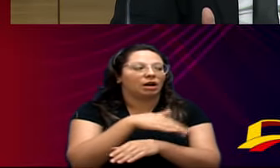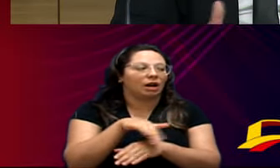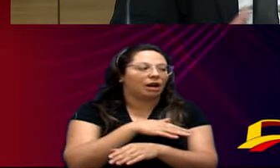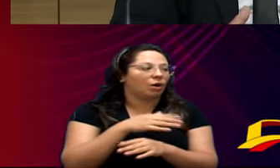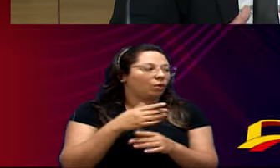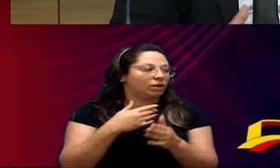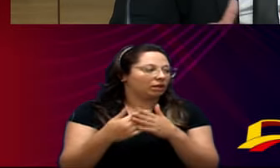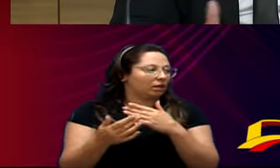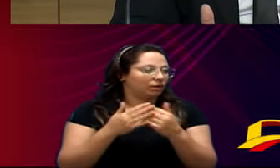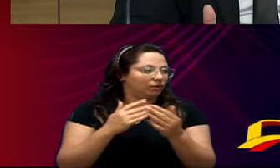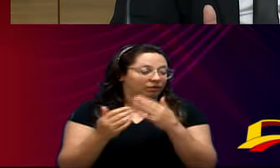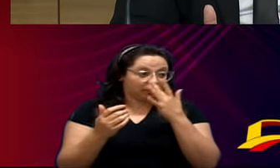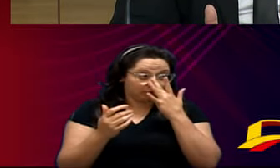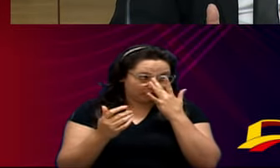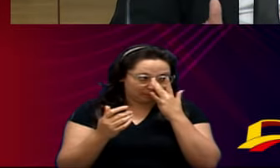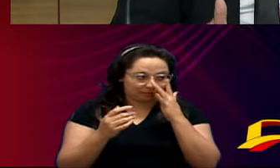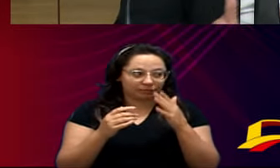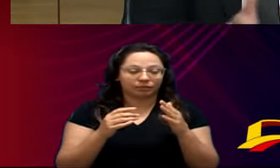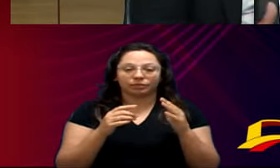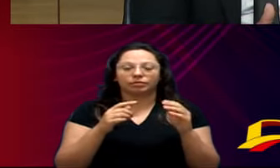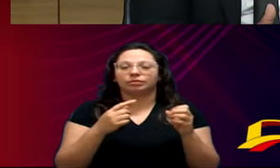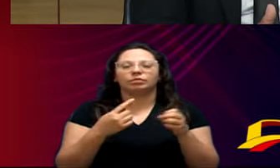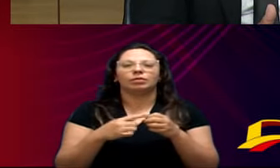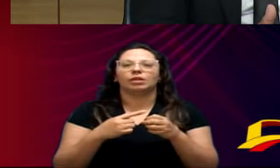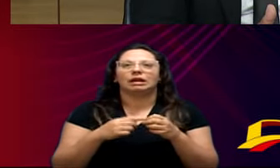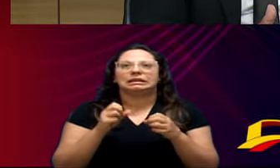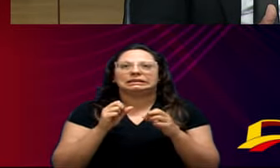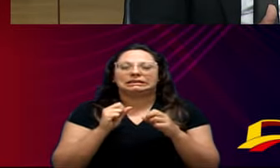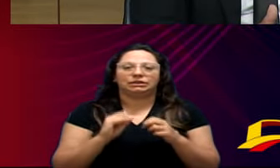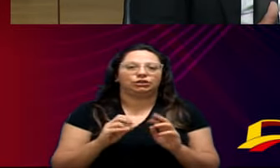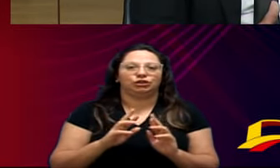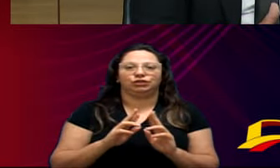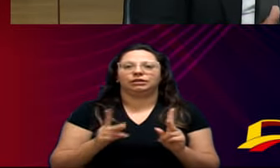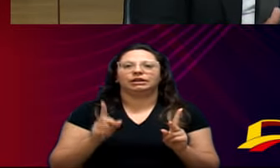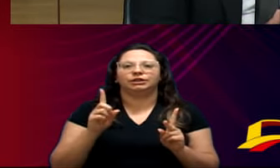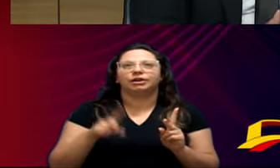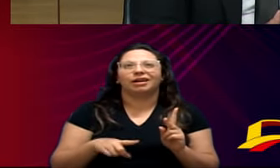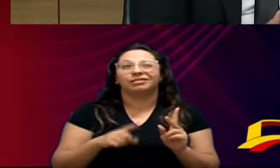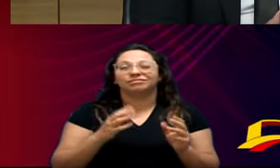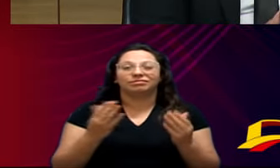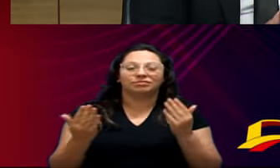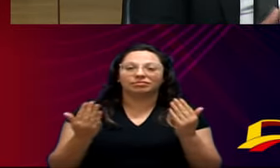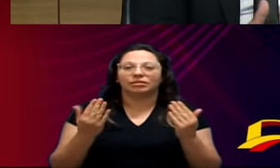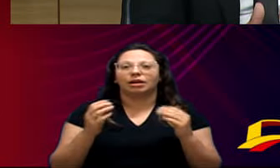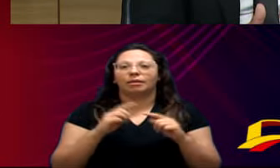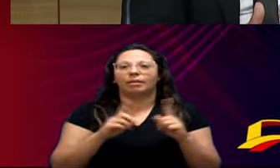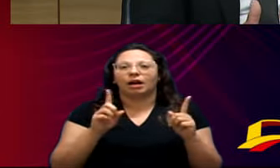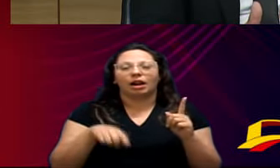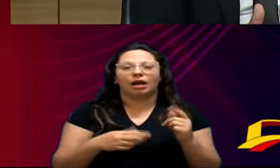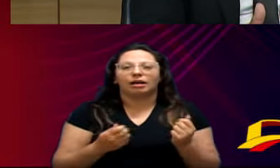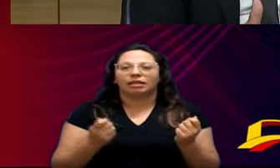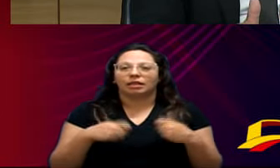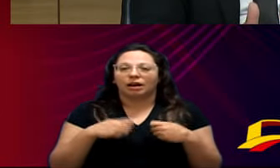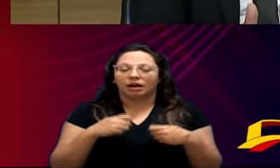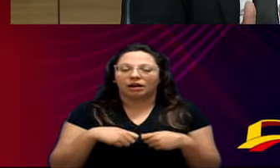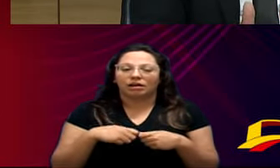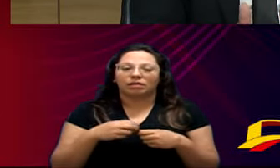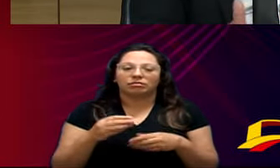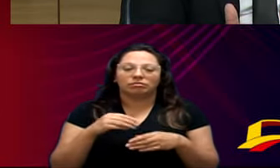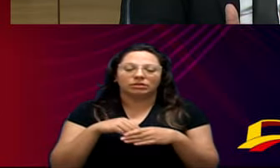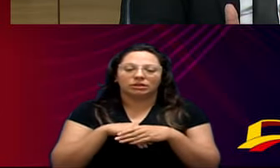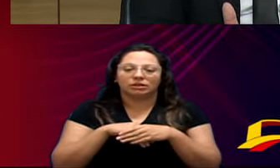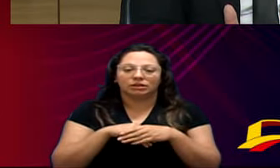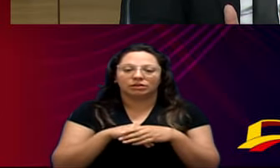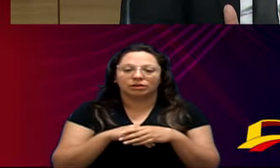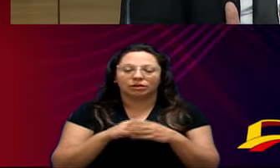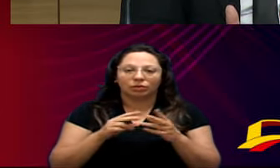Brasil qualquer guarda municipal se for diferente é questionável né a competência para o policiamento ostensivo e